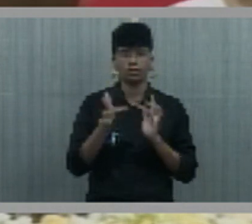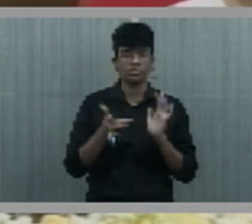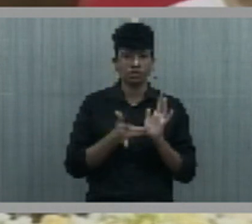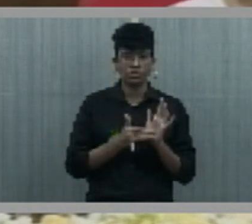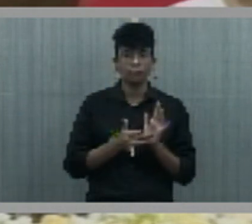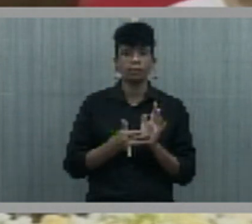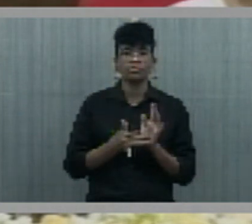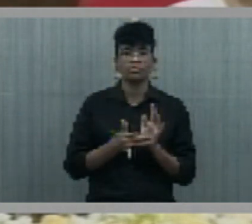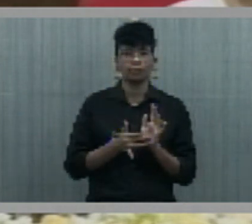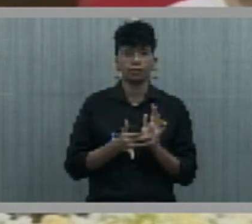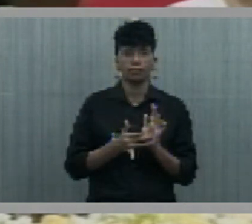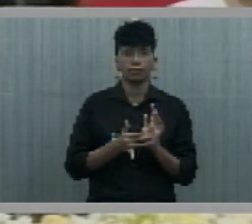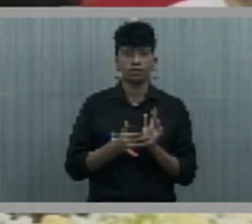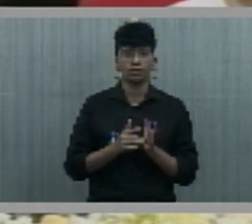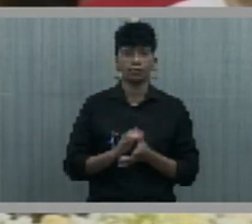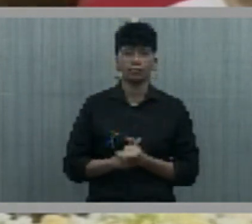Gurgueia,